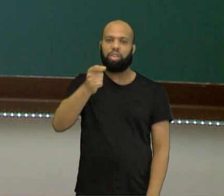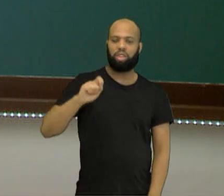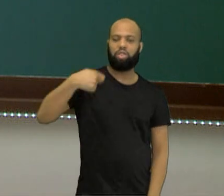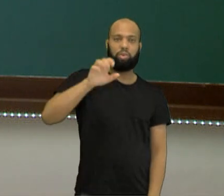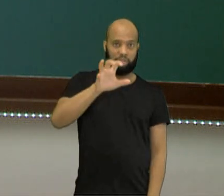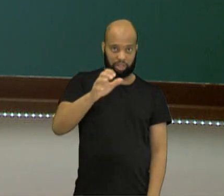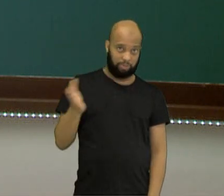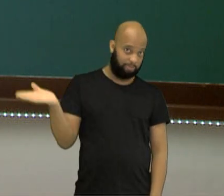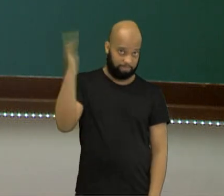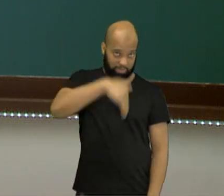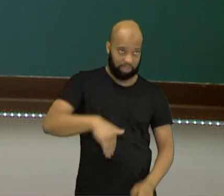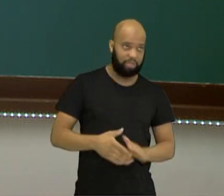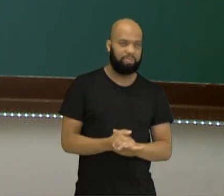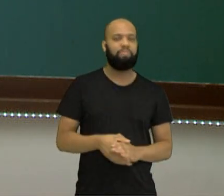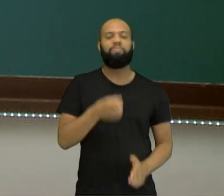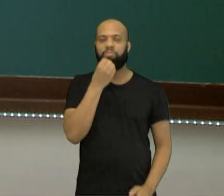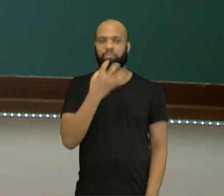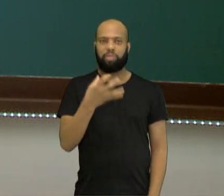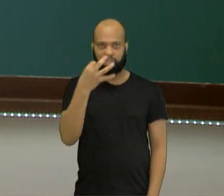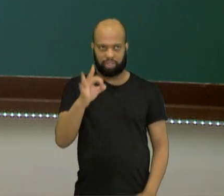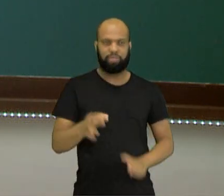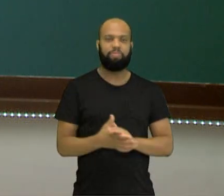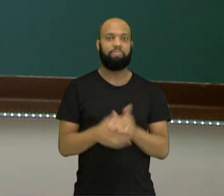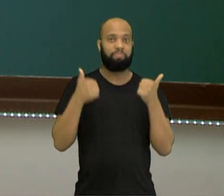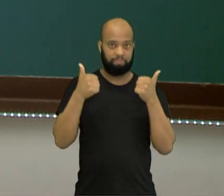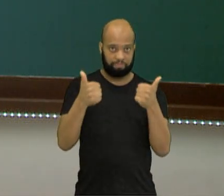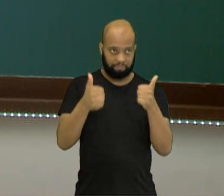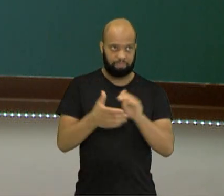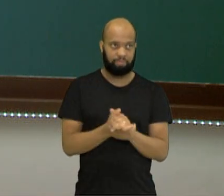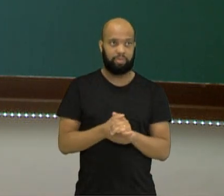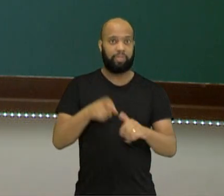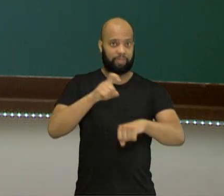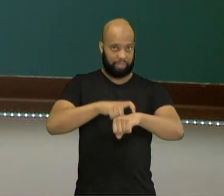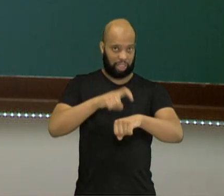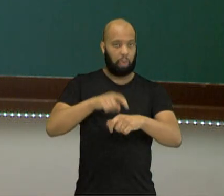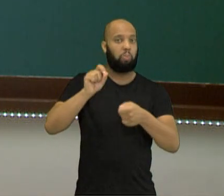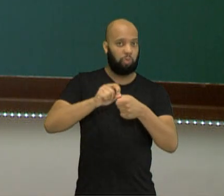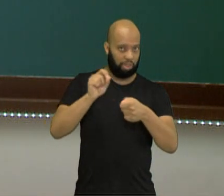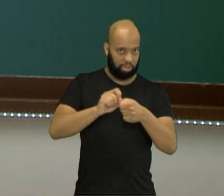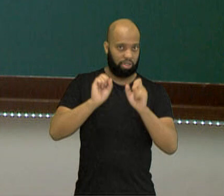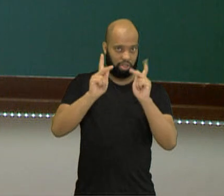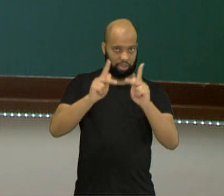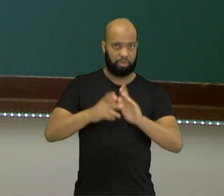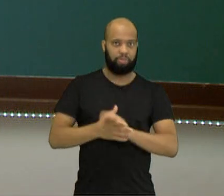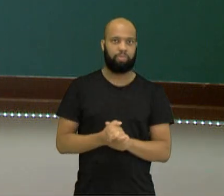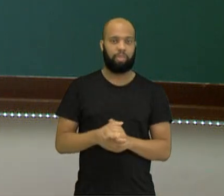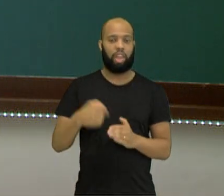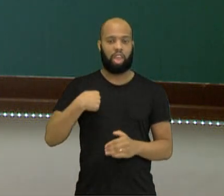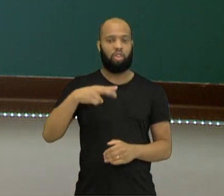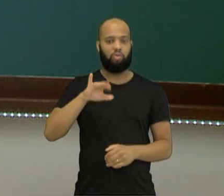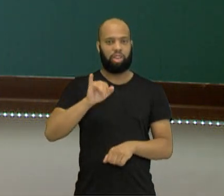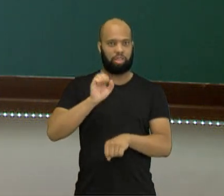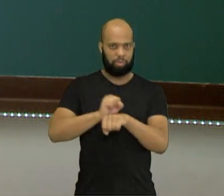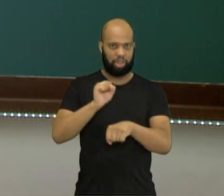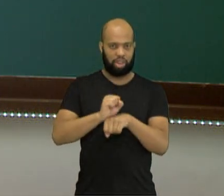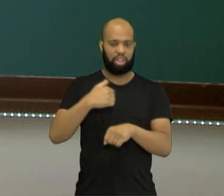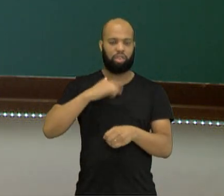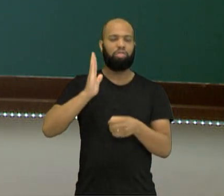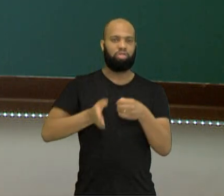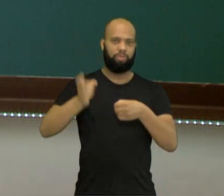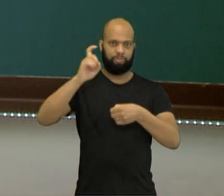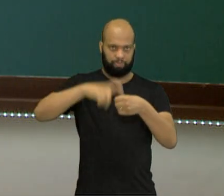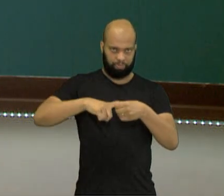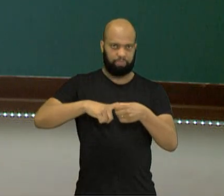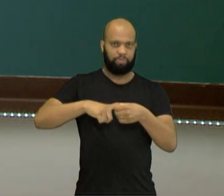Vamos? Isso é bom, né? Beleza? Faz lá, hein? Fico aqui um pouco enquanto você